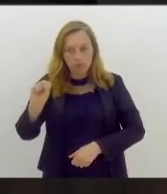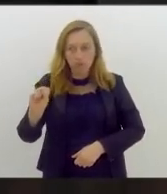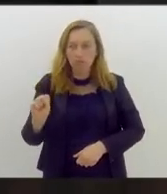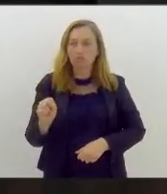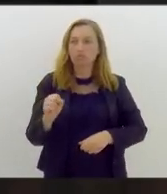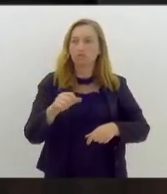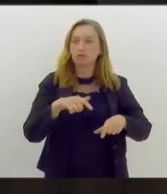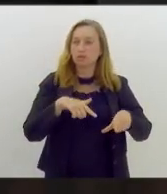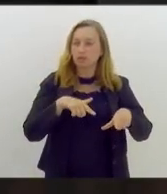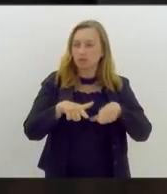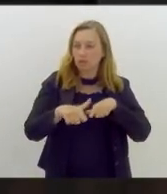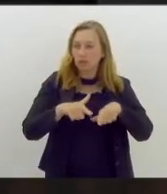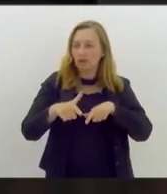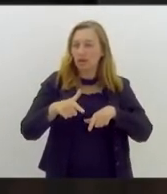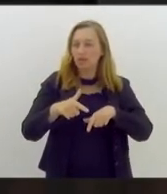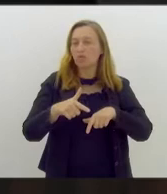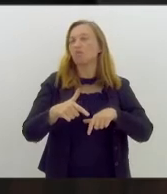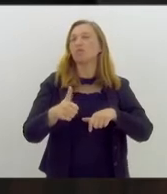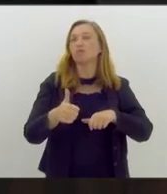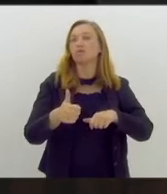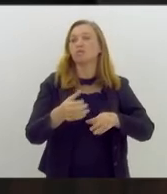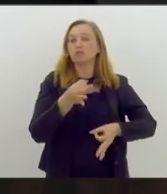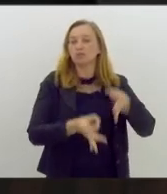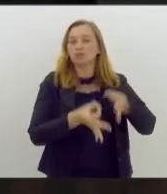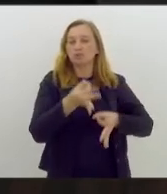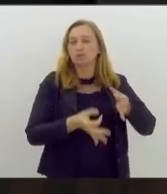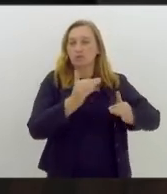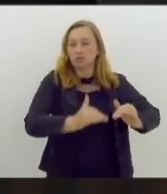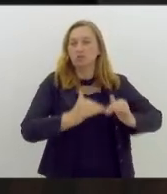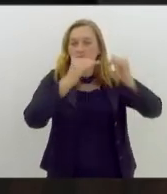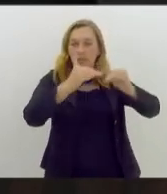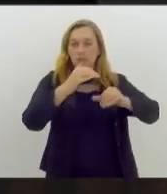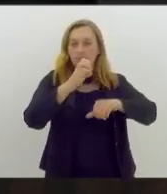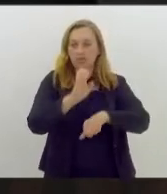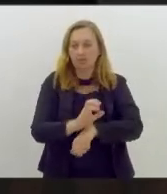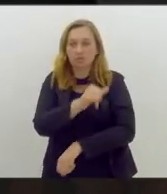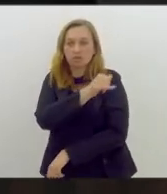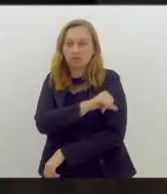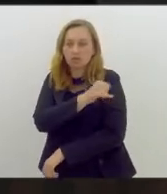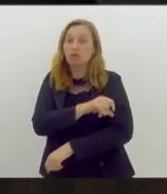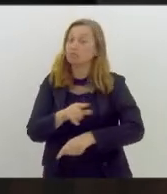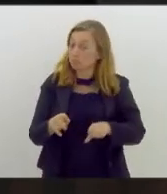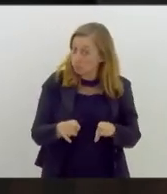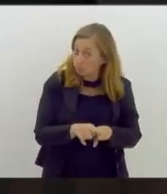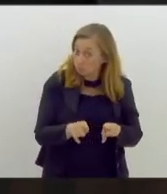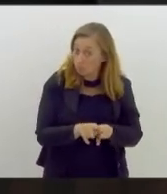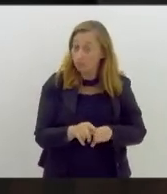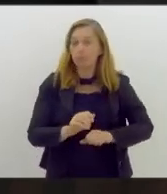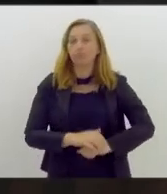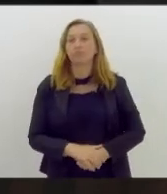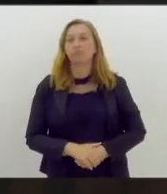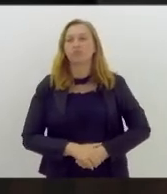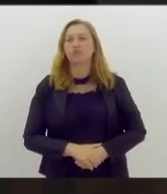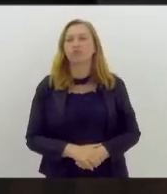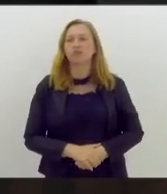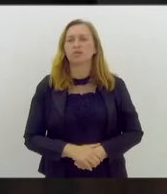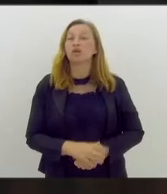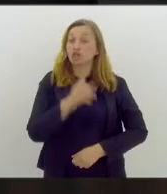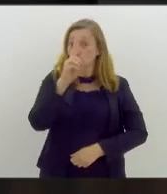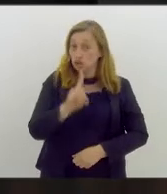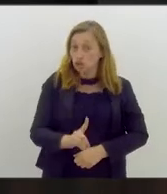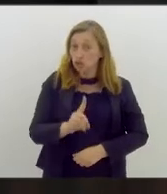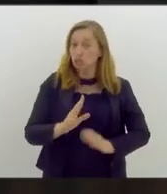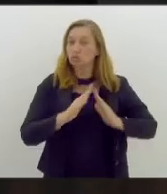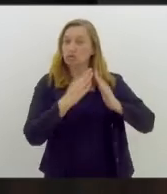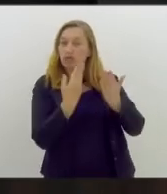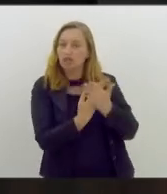a função de desembargador do Tribunal de Justiça do Estado do Rio de Janeiro. Além disso, ocupou o cargo de diretor da